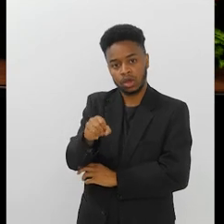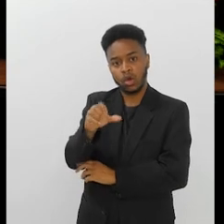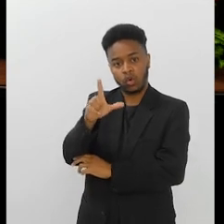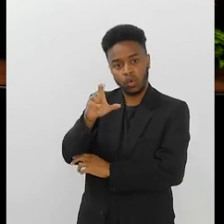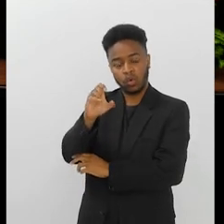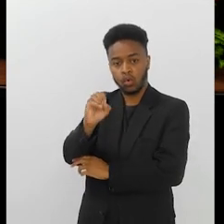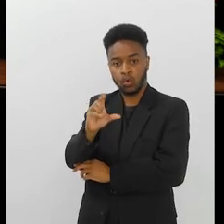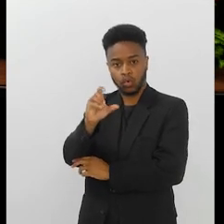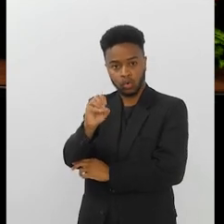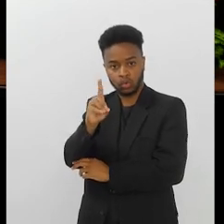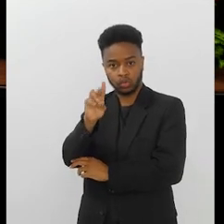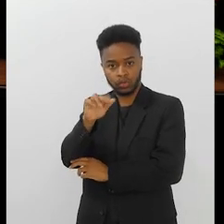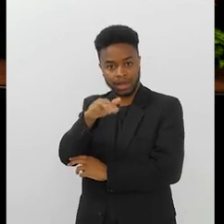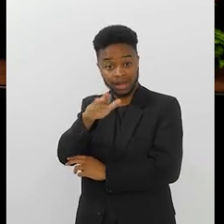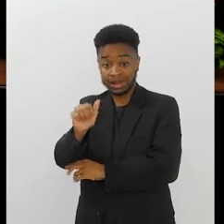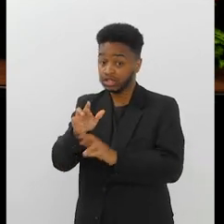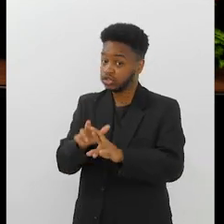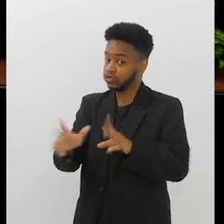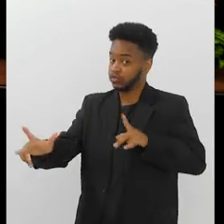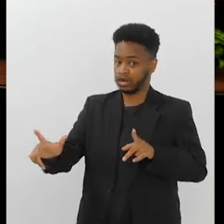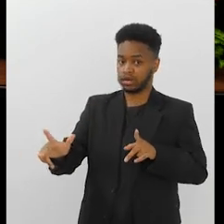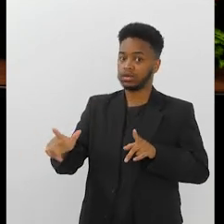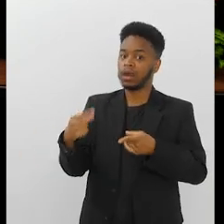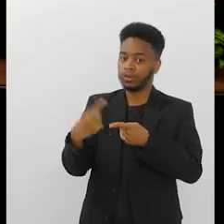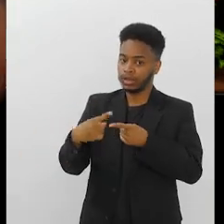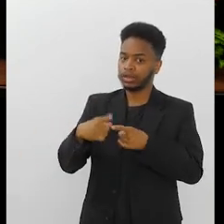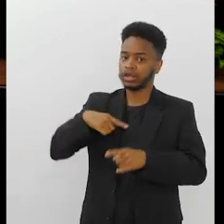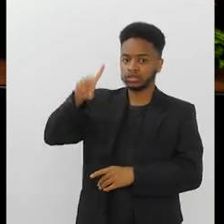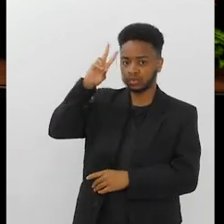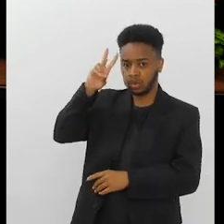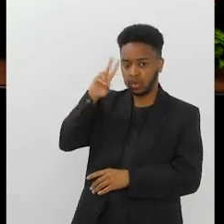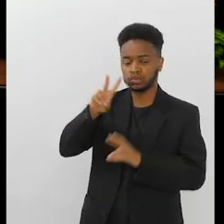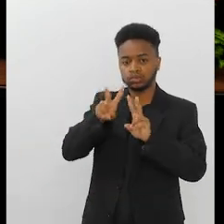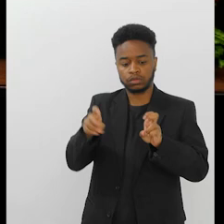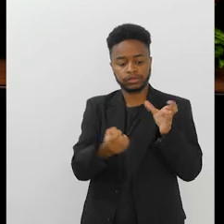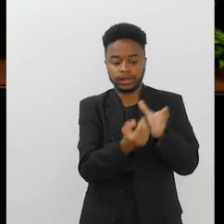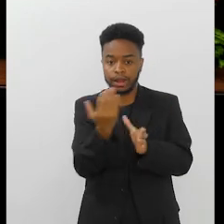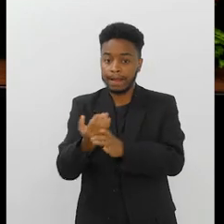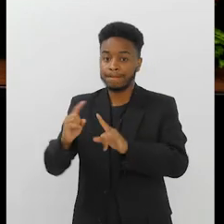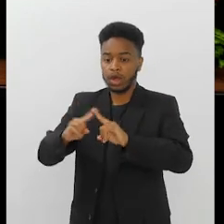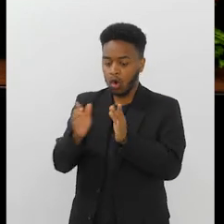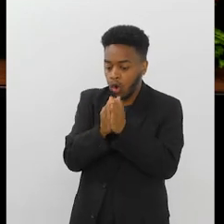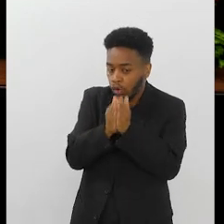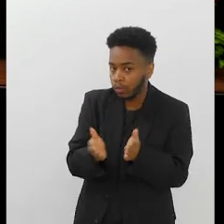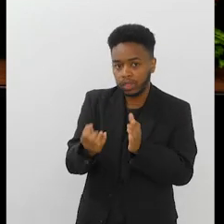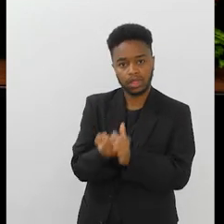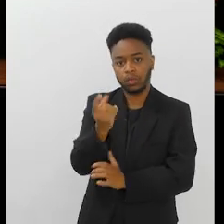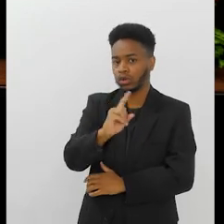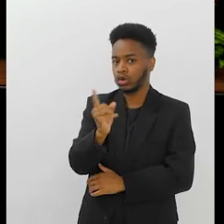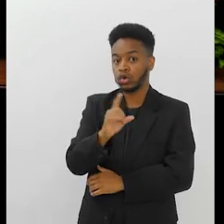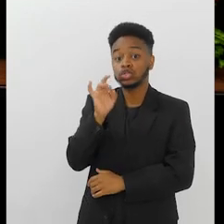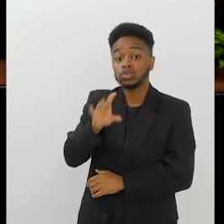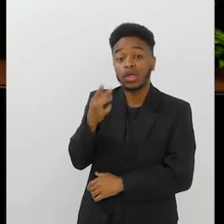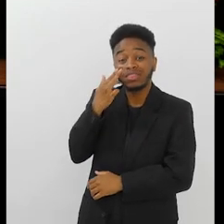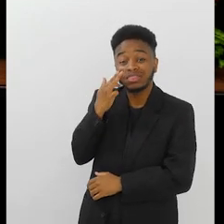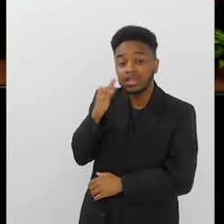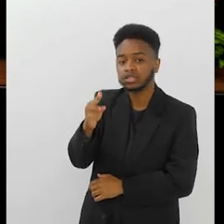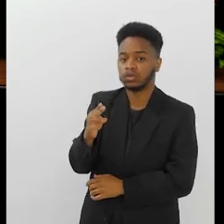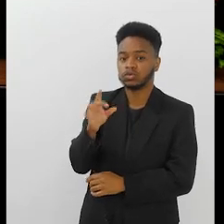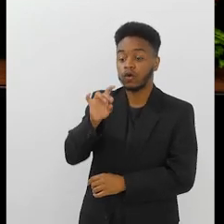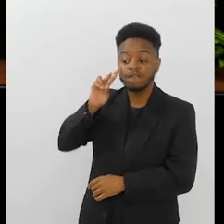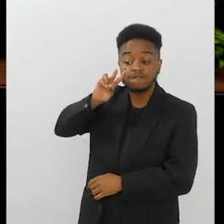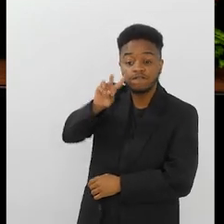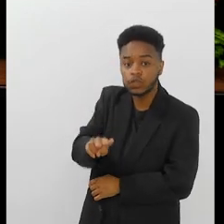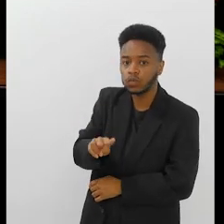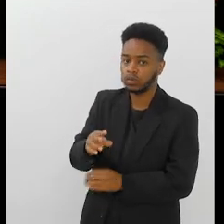Olof em Cri eu tem toda essa questão dos deuses da criação do Panteão da criação mas orumilá não criou nada orumilá é o